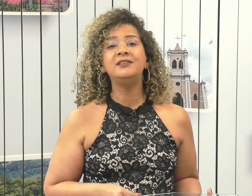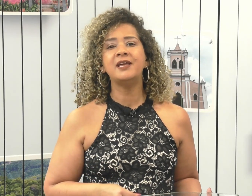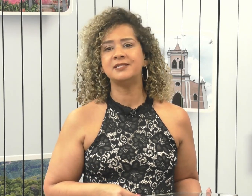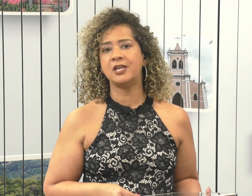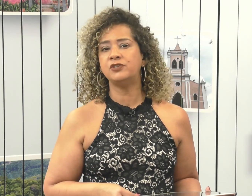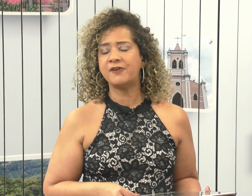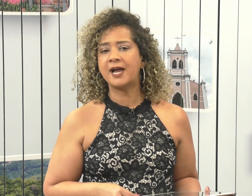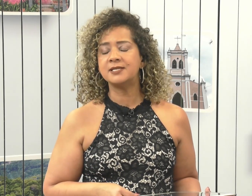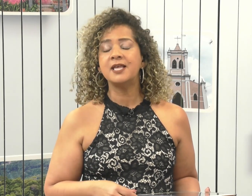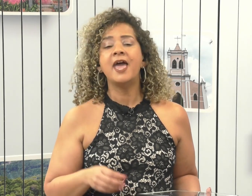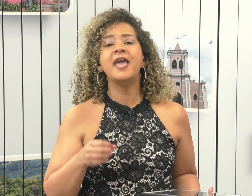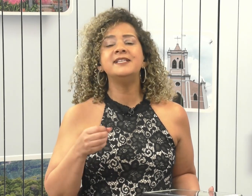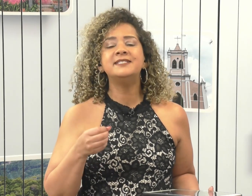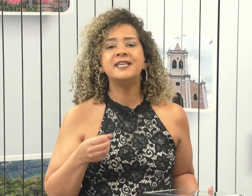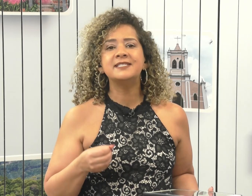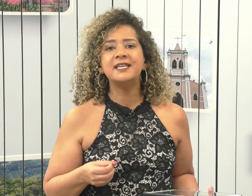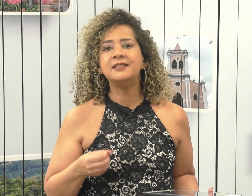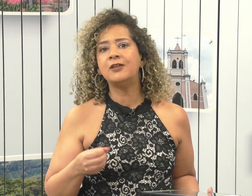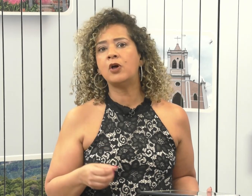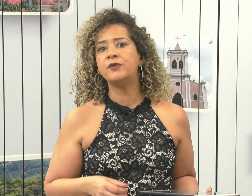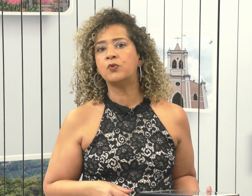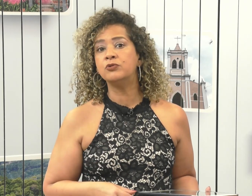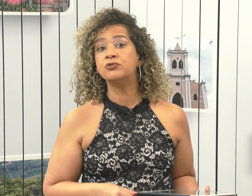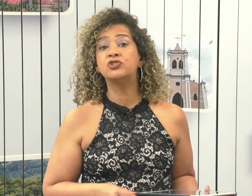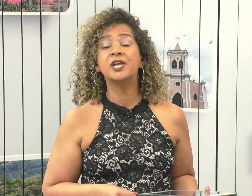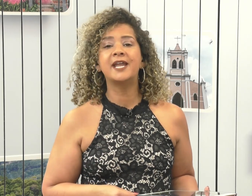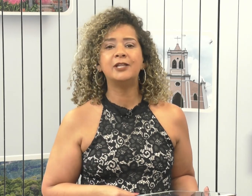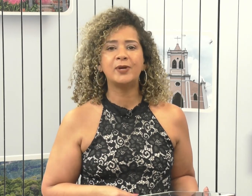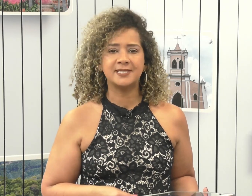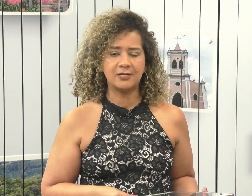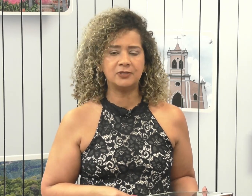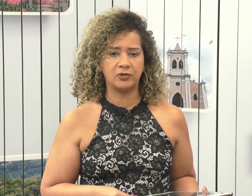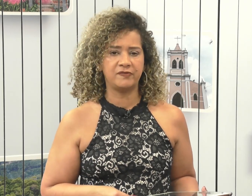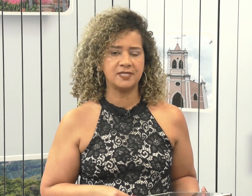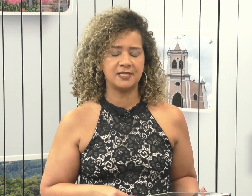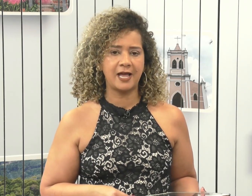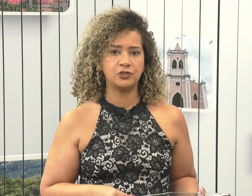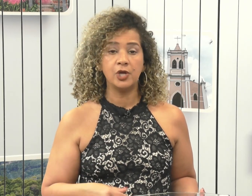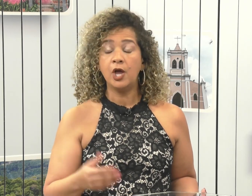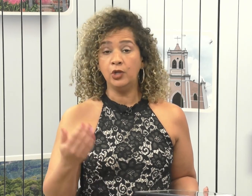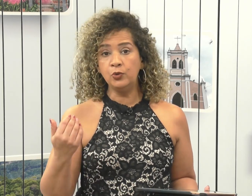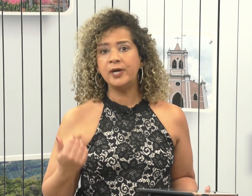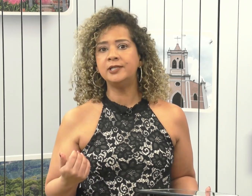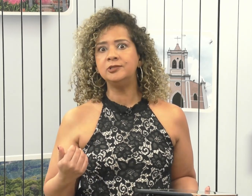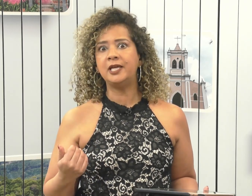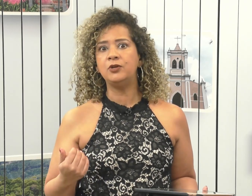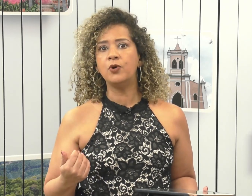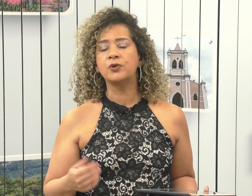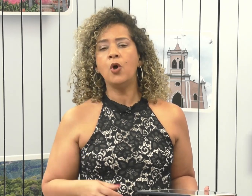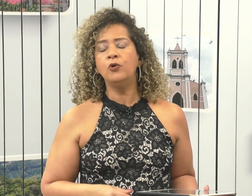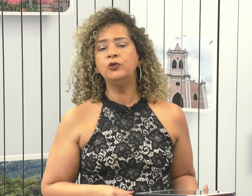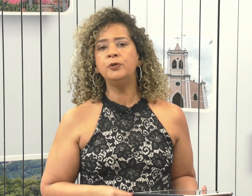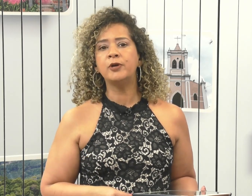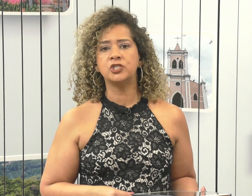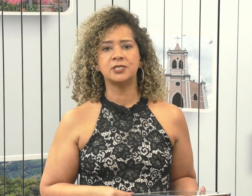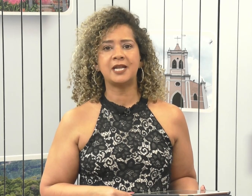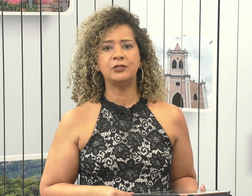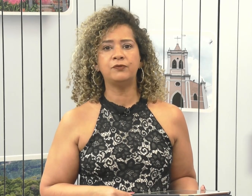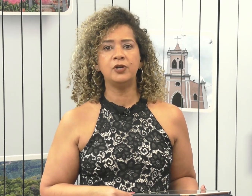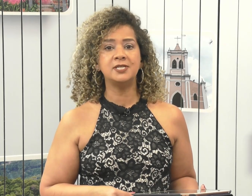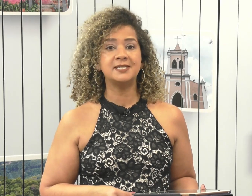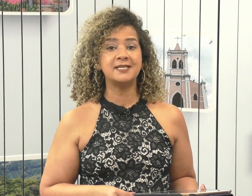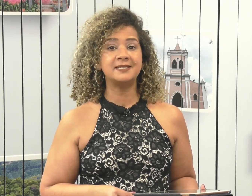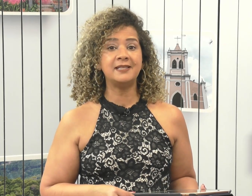2.537 vagas em 69 cursos de graduação da Universidade no ano anterior o número